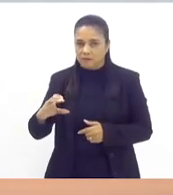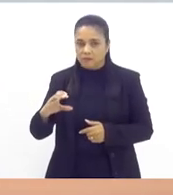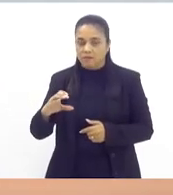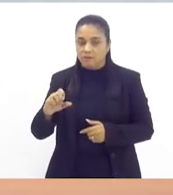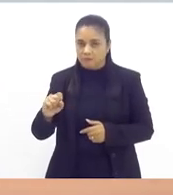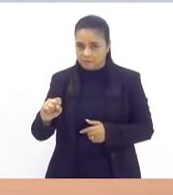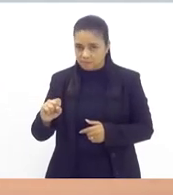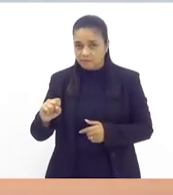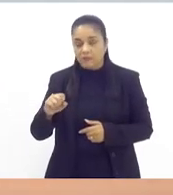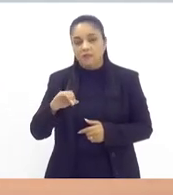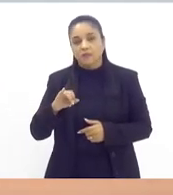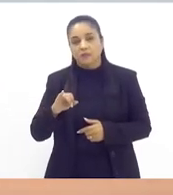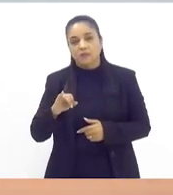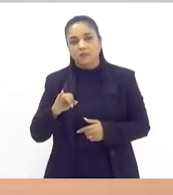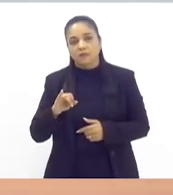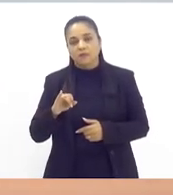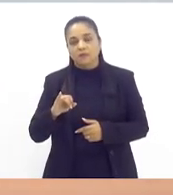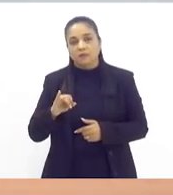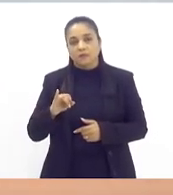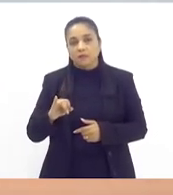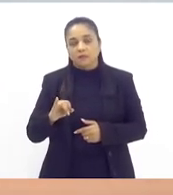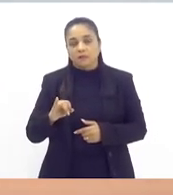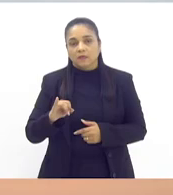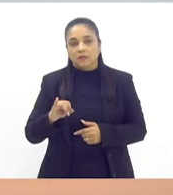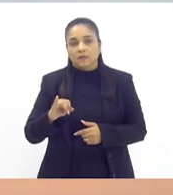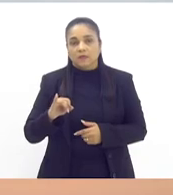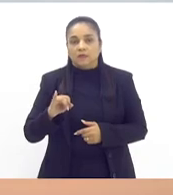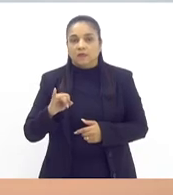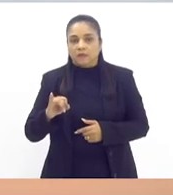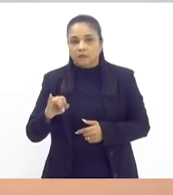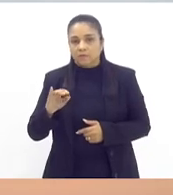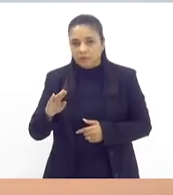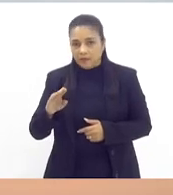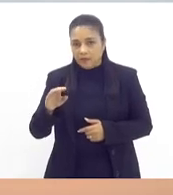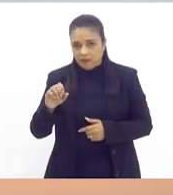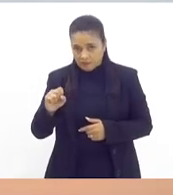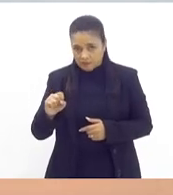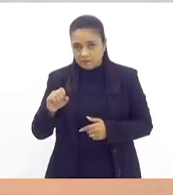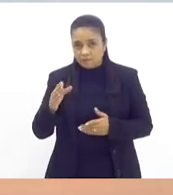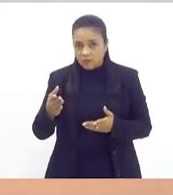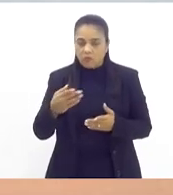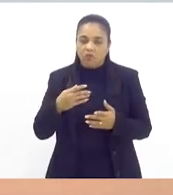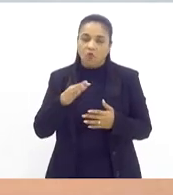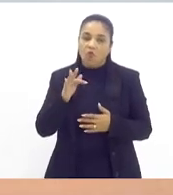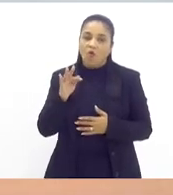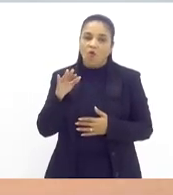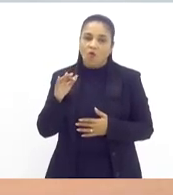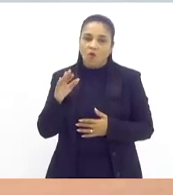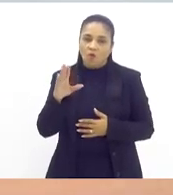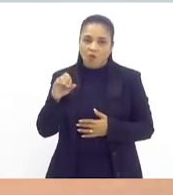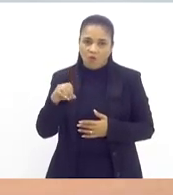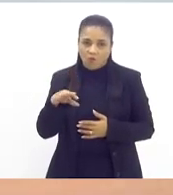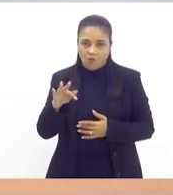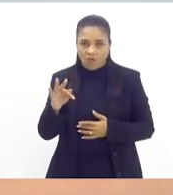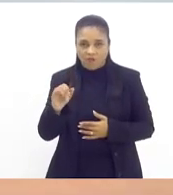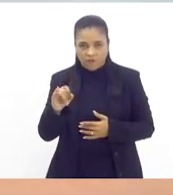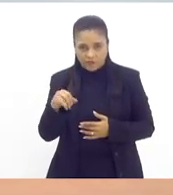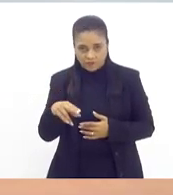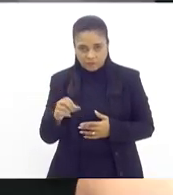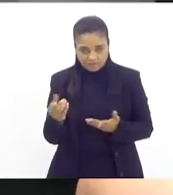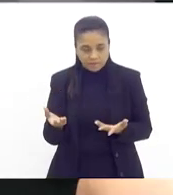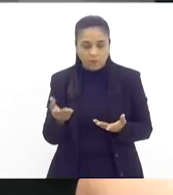Né? Porque não, bom, isso é uma distorção pela base de hoje do PIS/COFINS, que é receita e não valor adicionado.